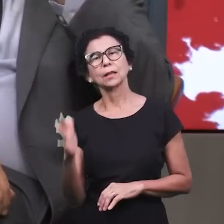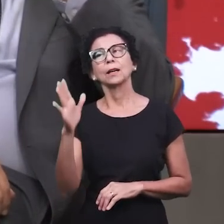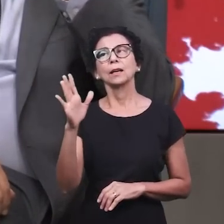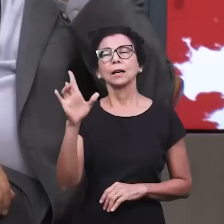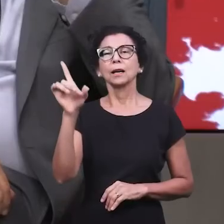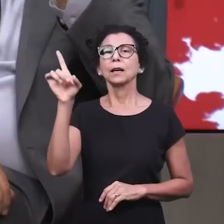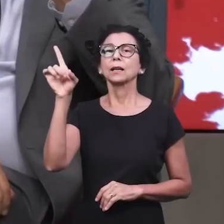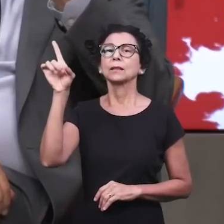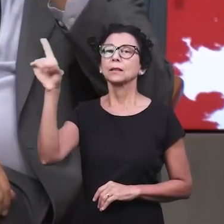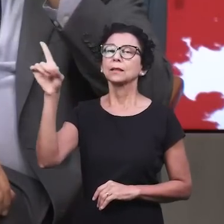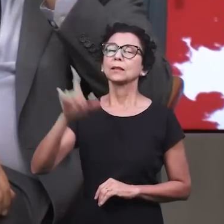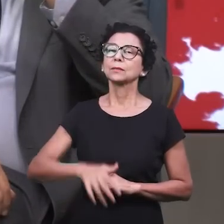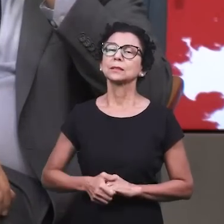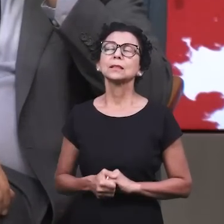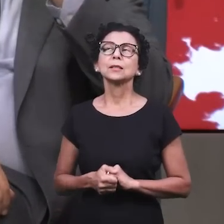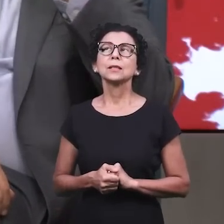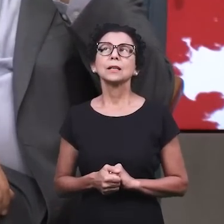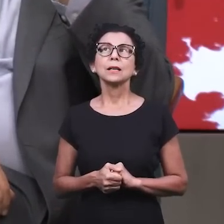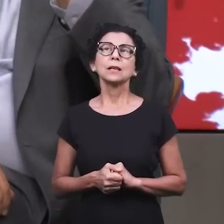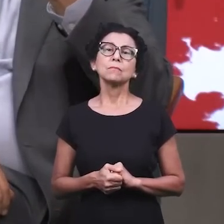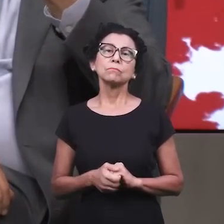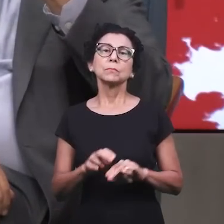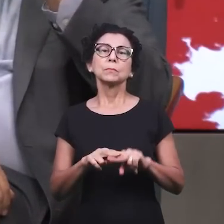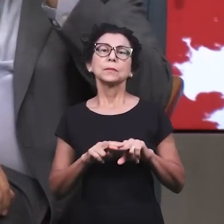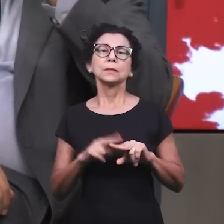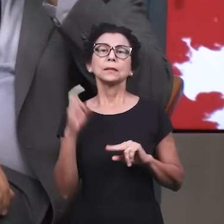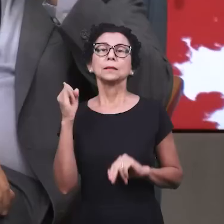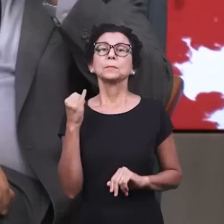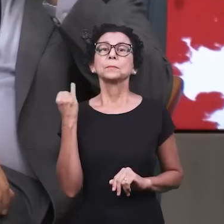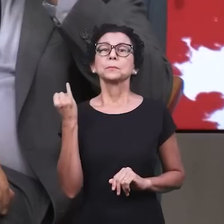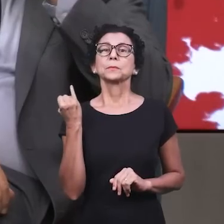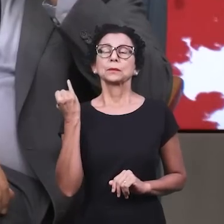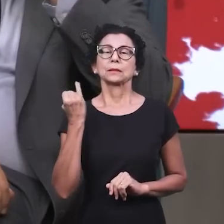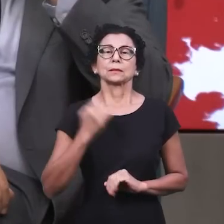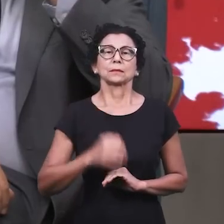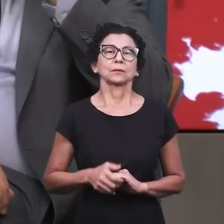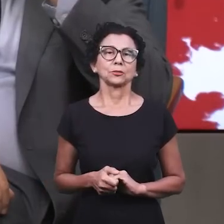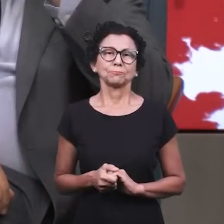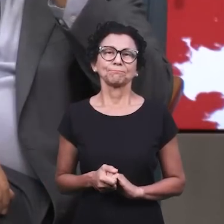é uma forma importante